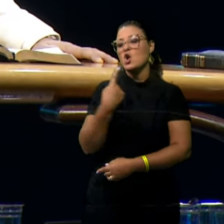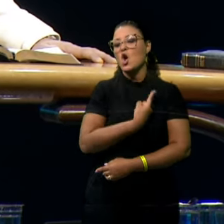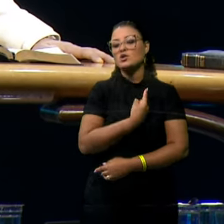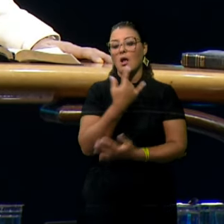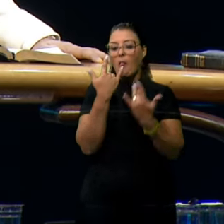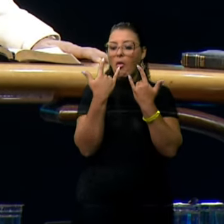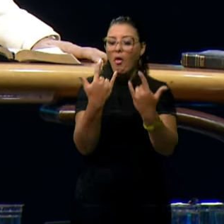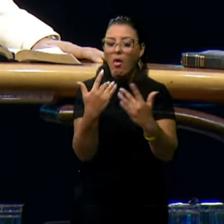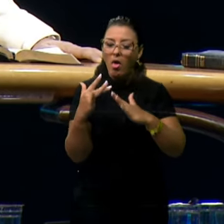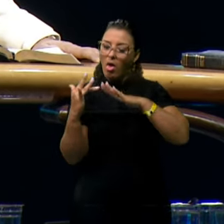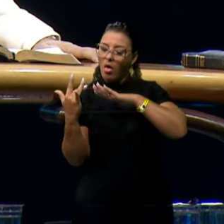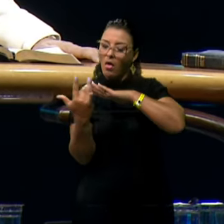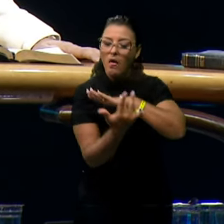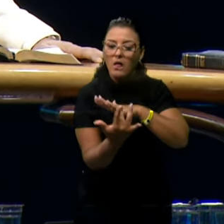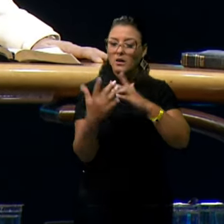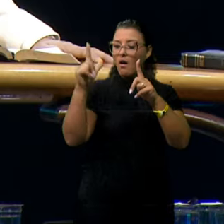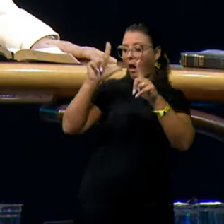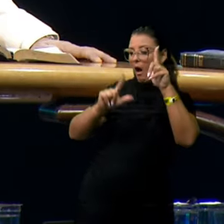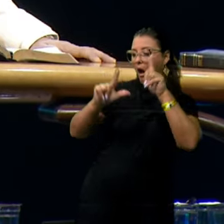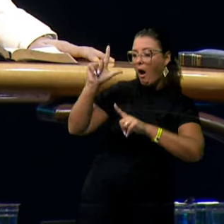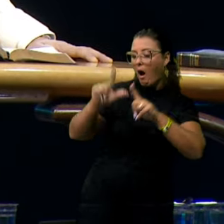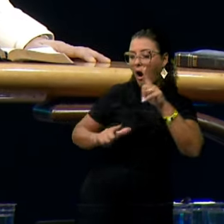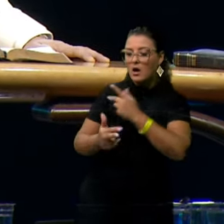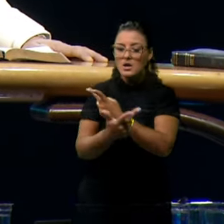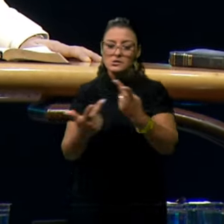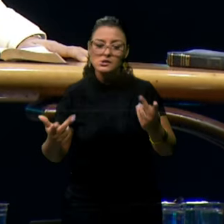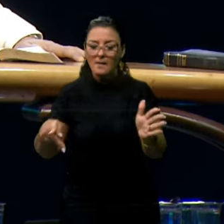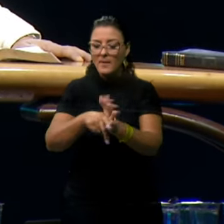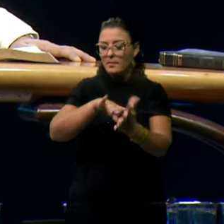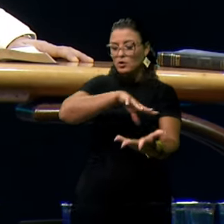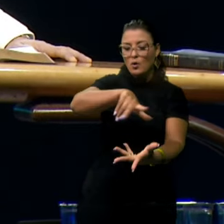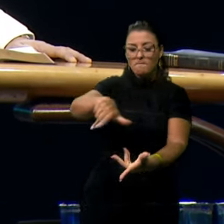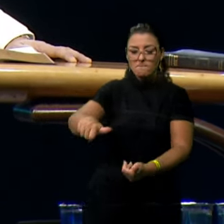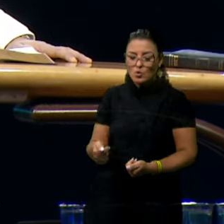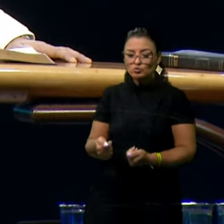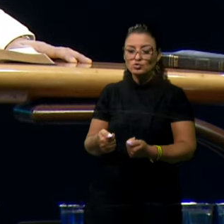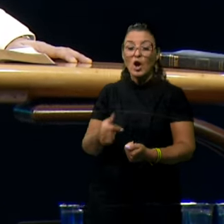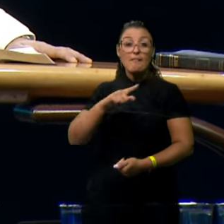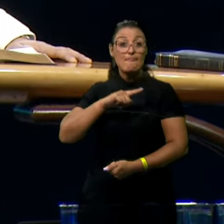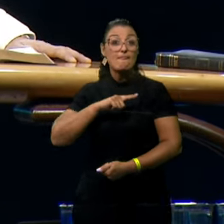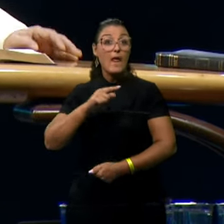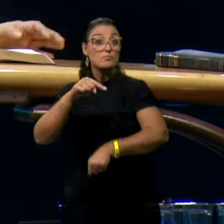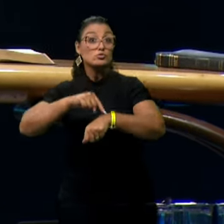não temos uma hora para Deus mas 15 minutos